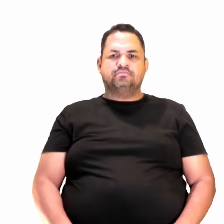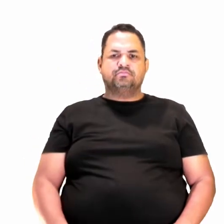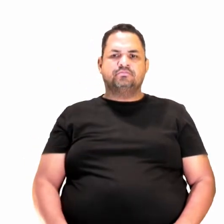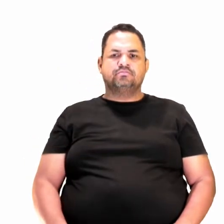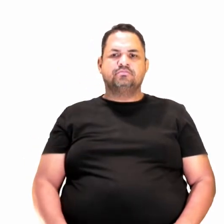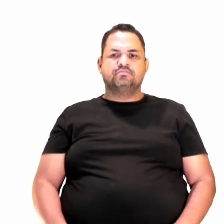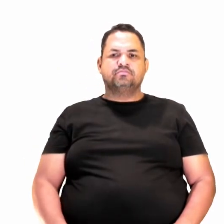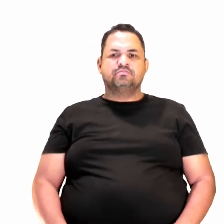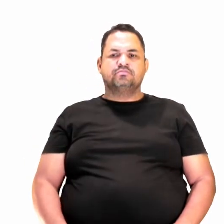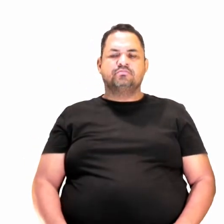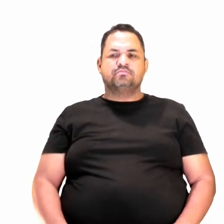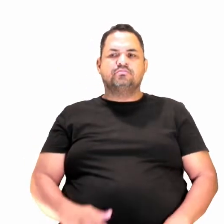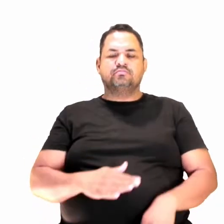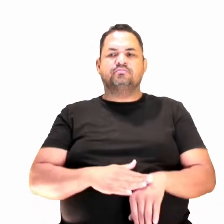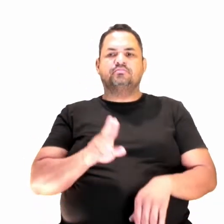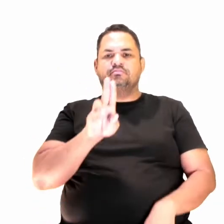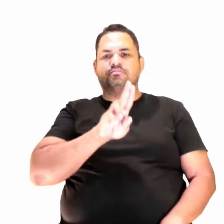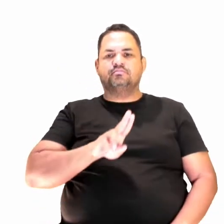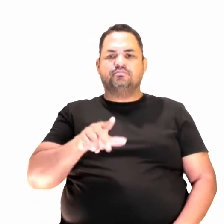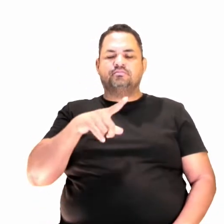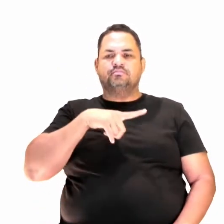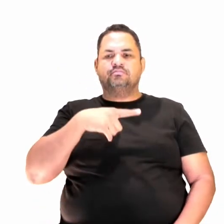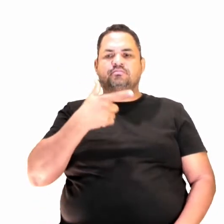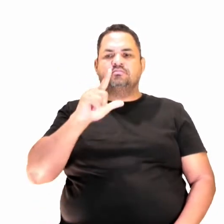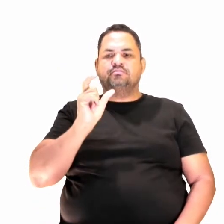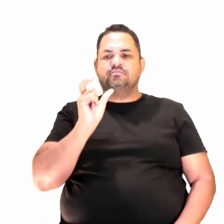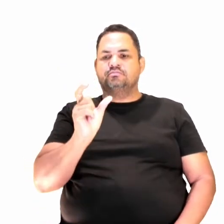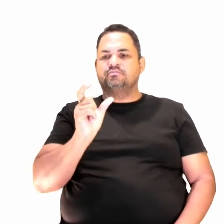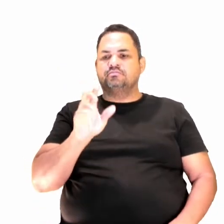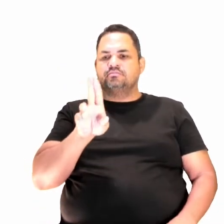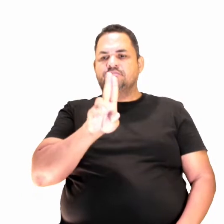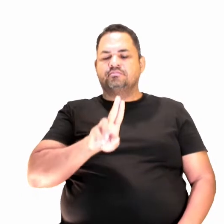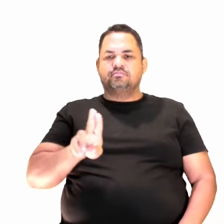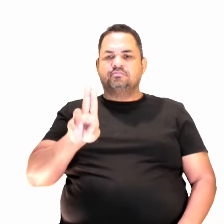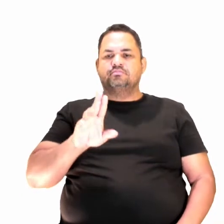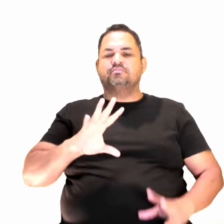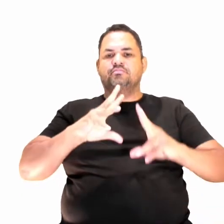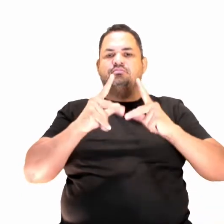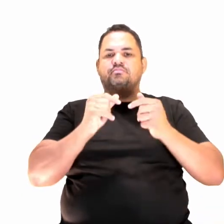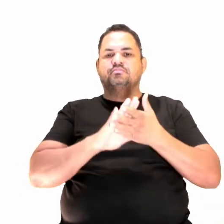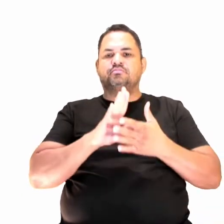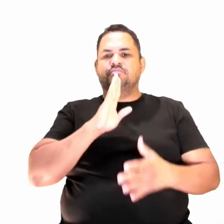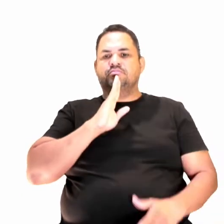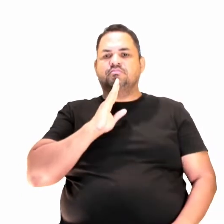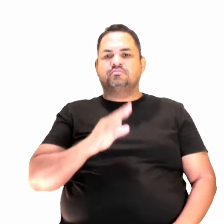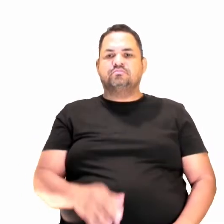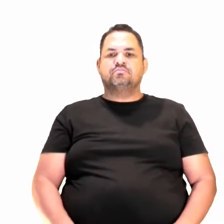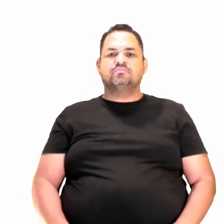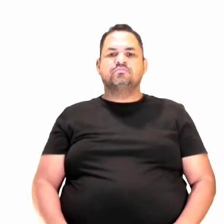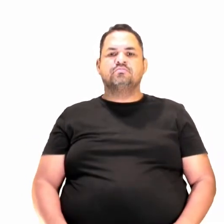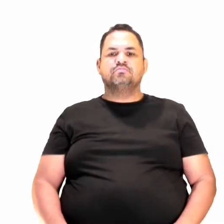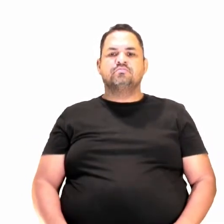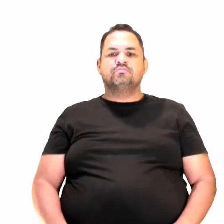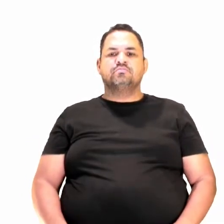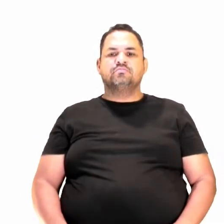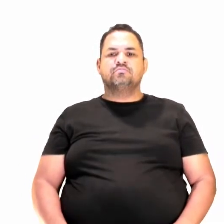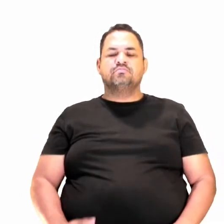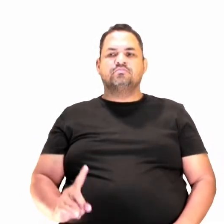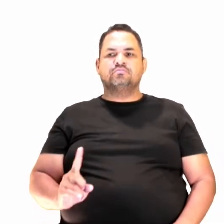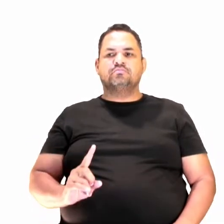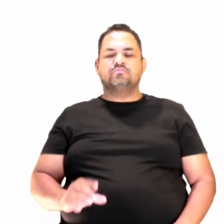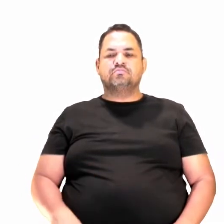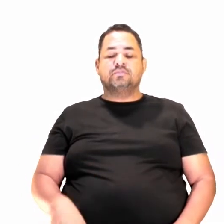conheço. E aí eu gostaria de saber, what do you look like? Como é que você é? Temos essas perguntas.